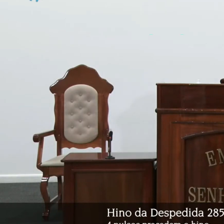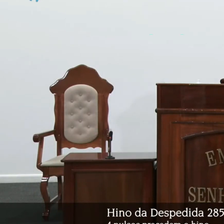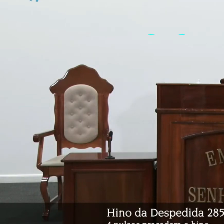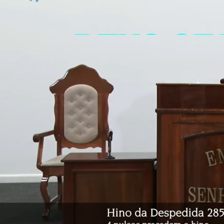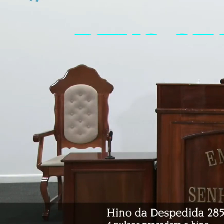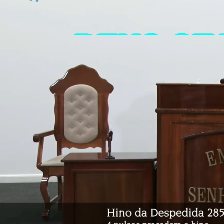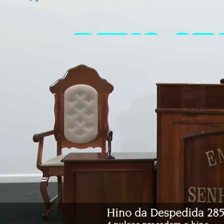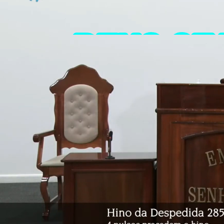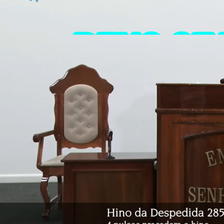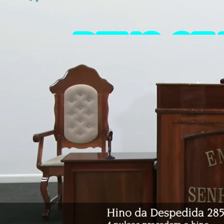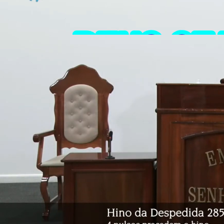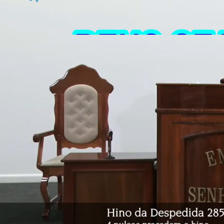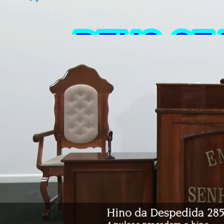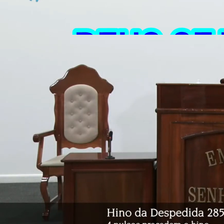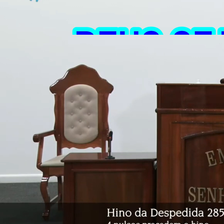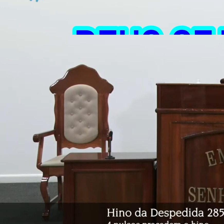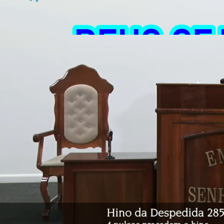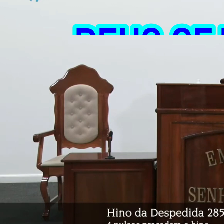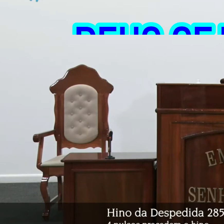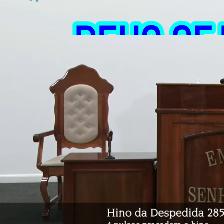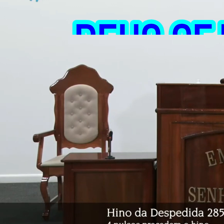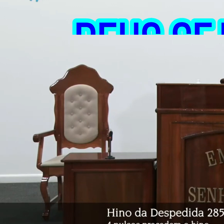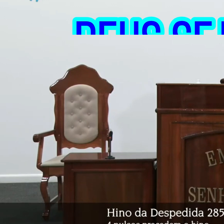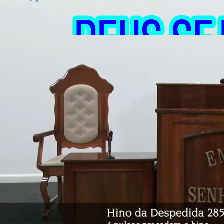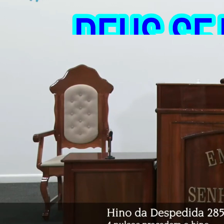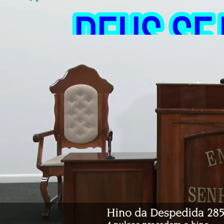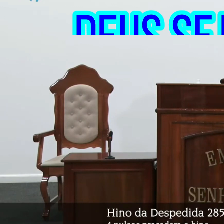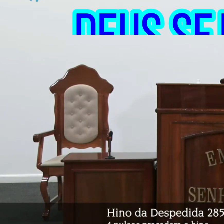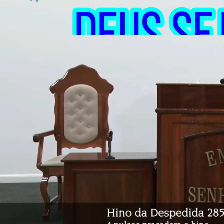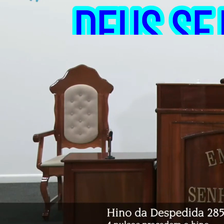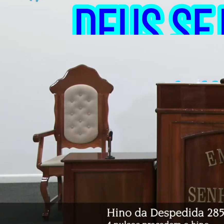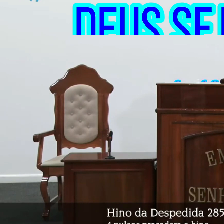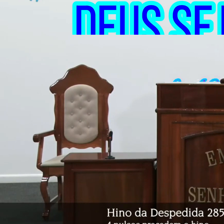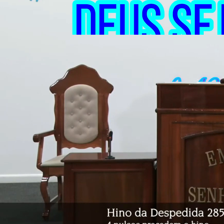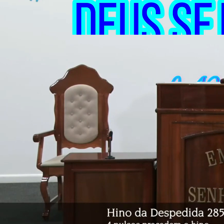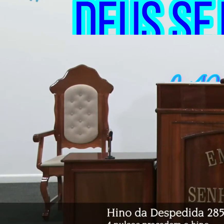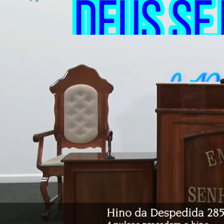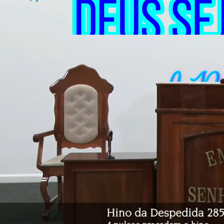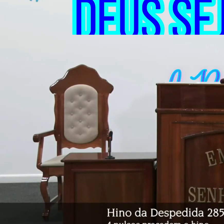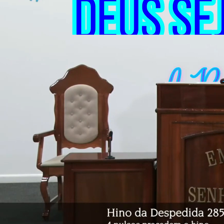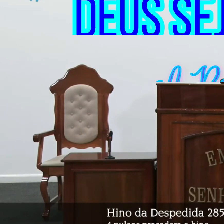Quatro pulsos precedem o início.